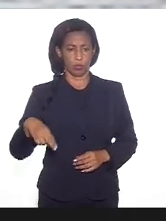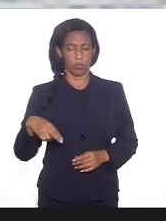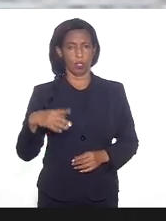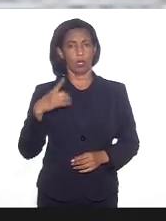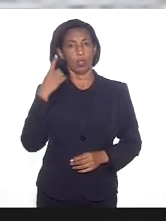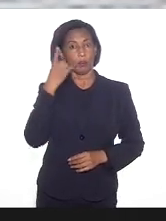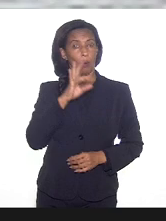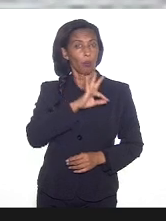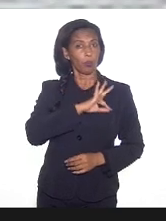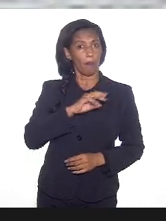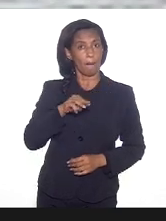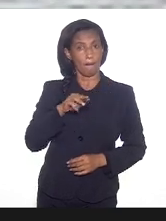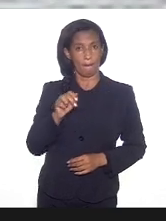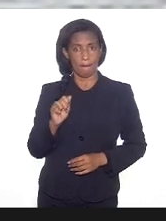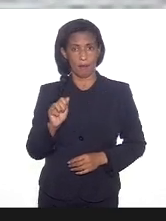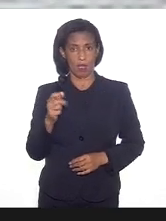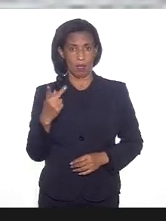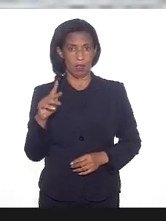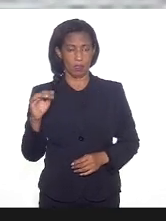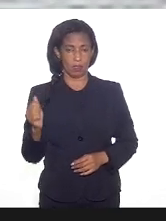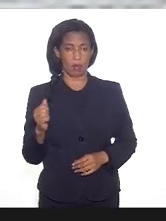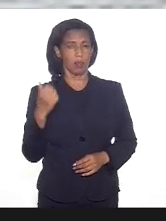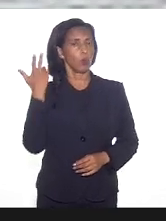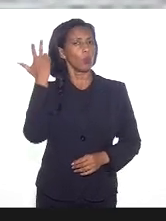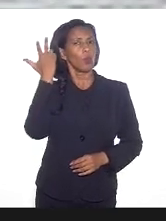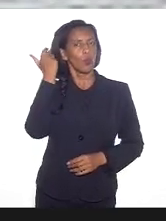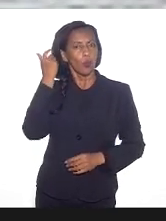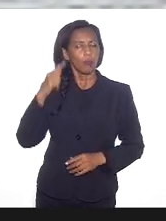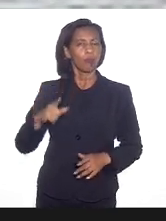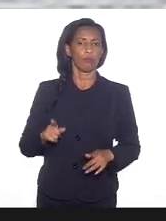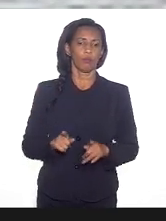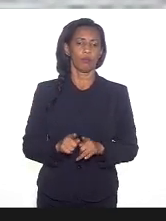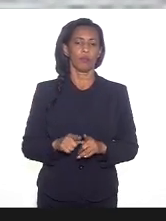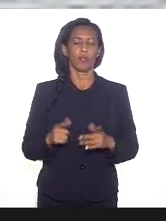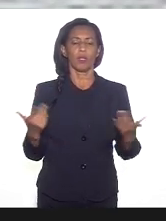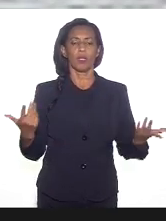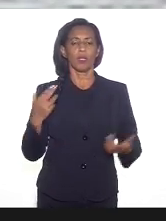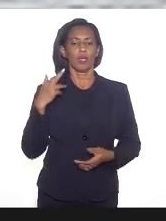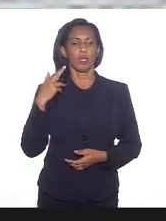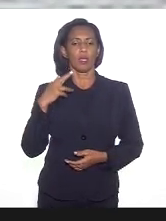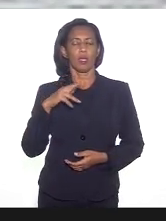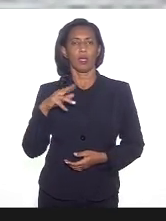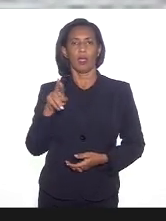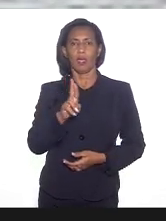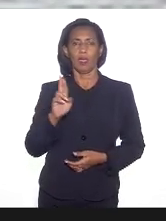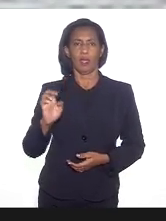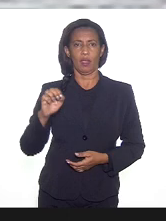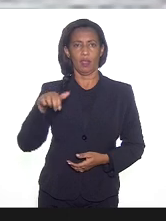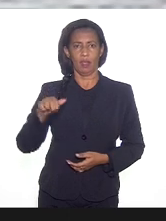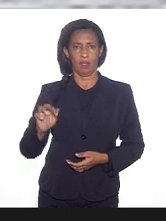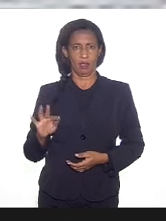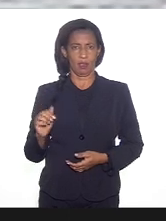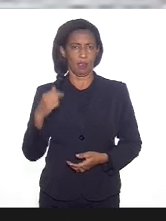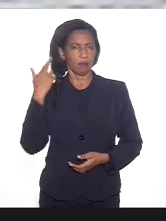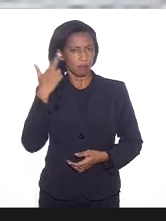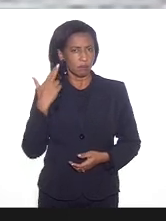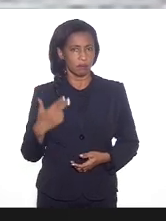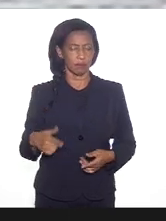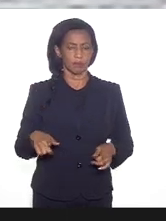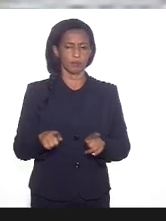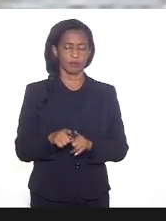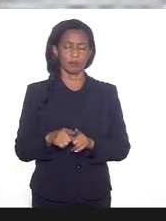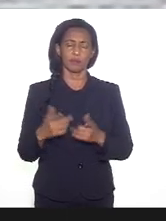deputada Marta Rocha, ao deputado Eleomar Coelho e à deputada Renata Souza. E